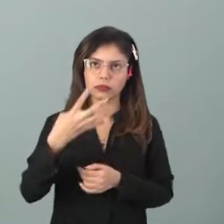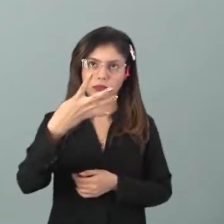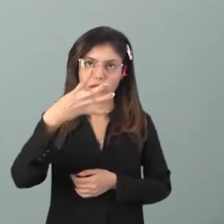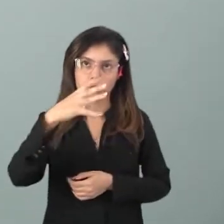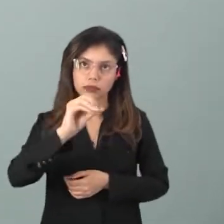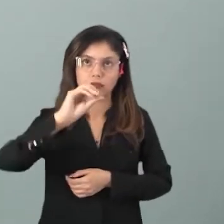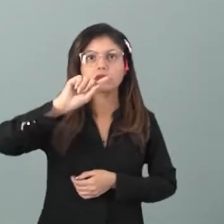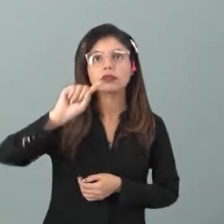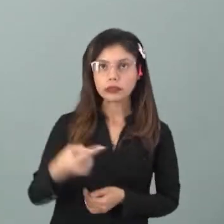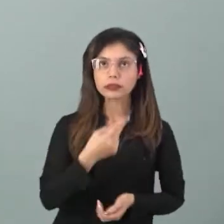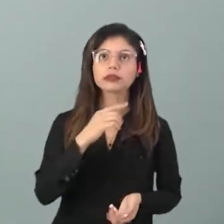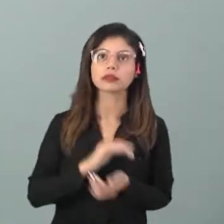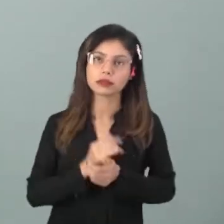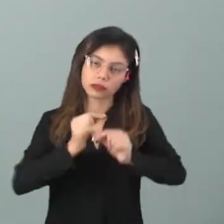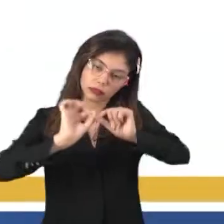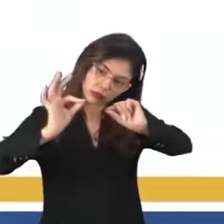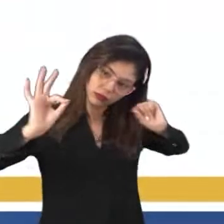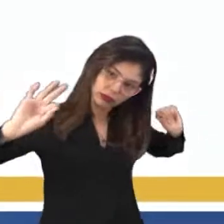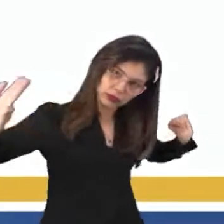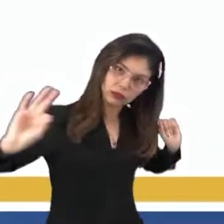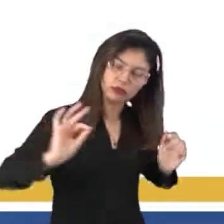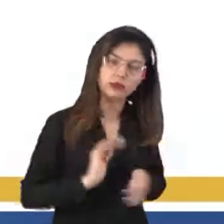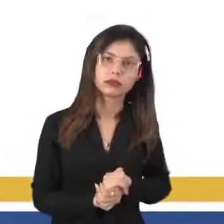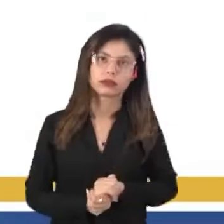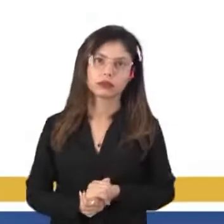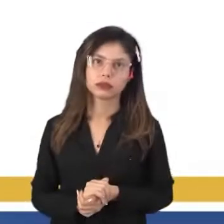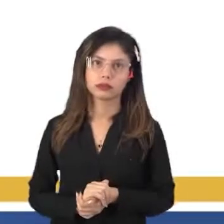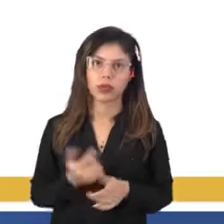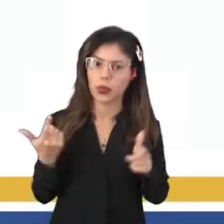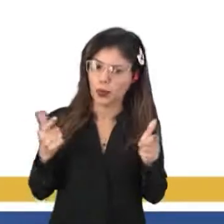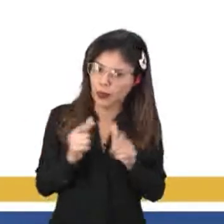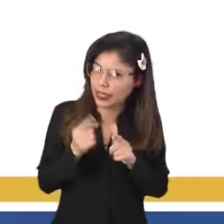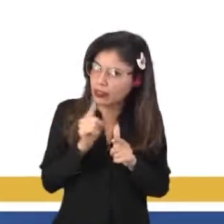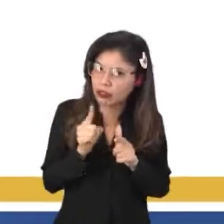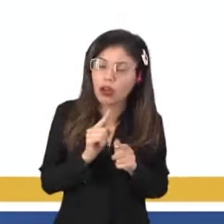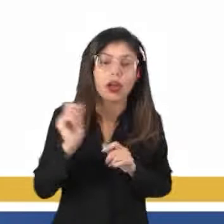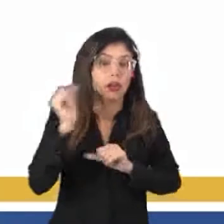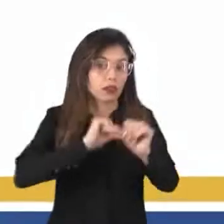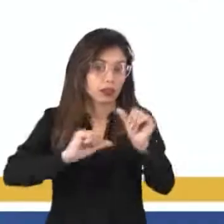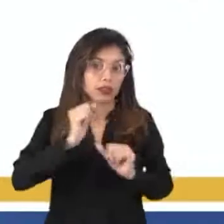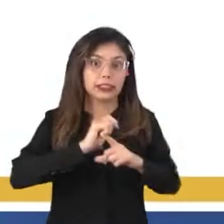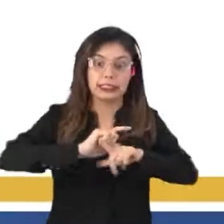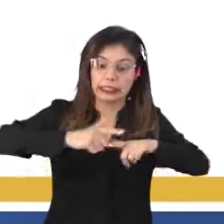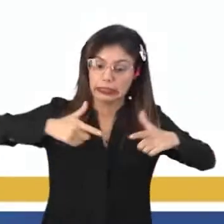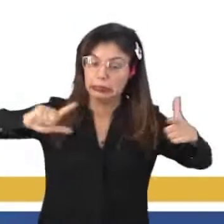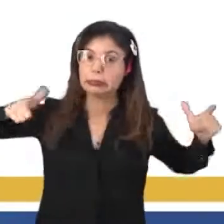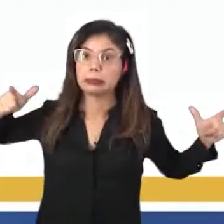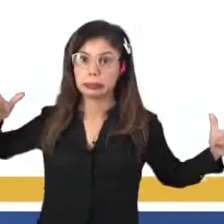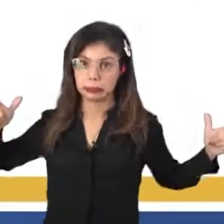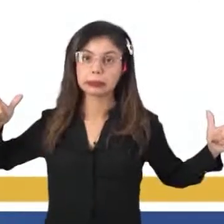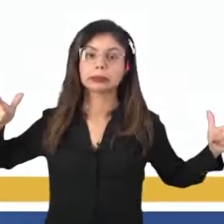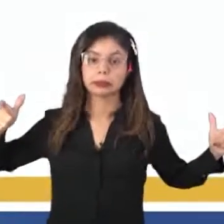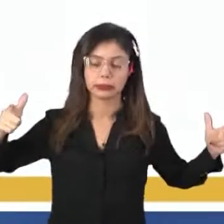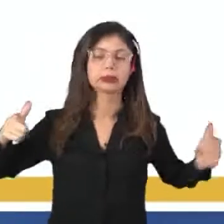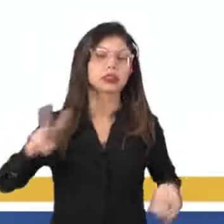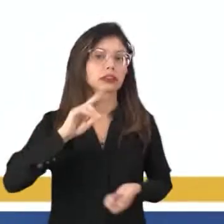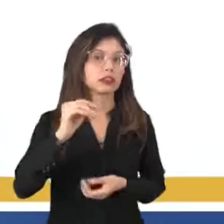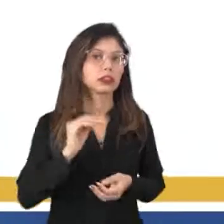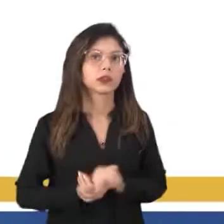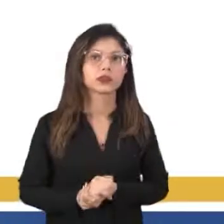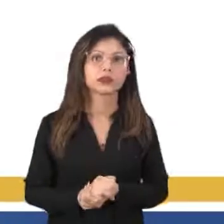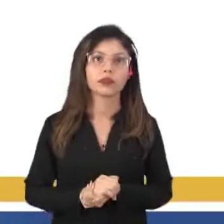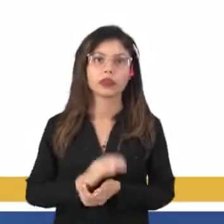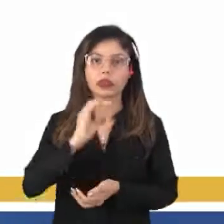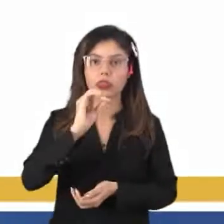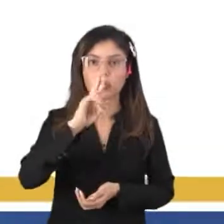40 mil quilômetros de extensão. Como eu falei para vocês, não é uma área pequena, pelo contrário, é uma área muito grande e vai estar situada aí